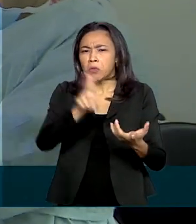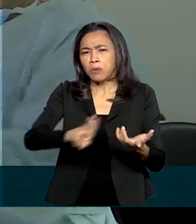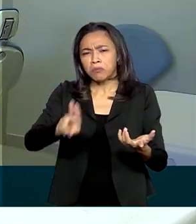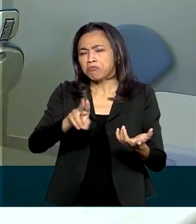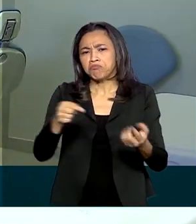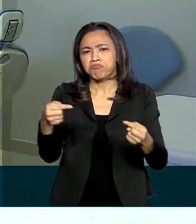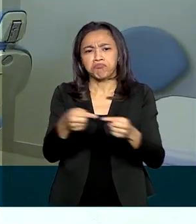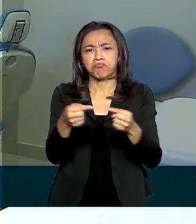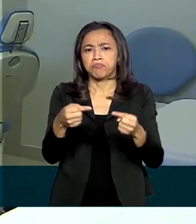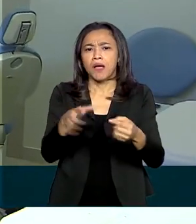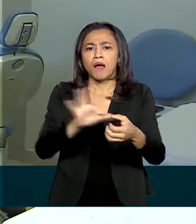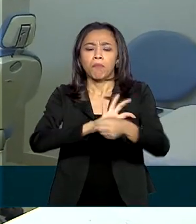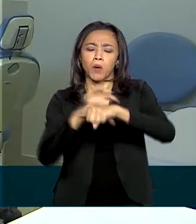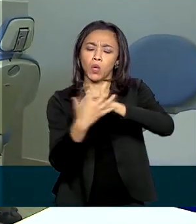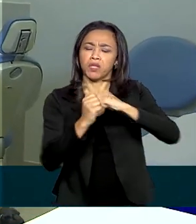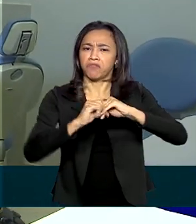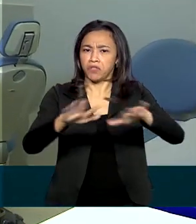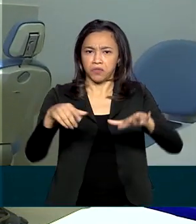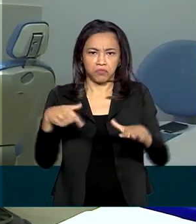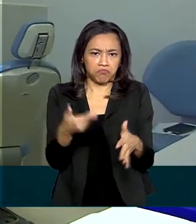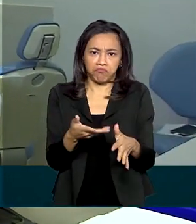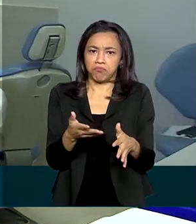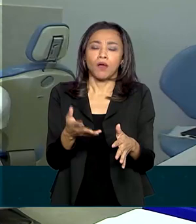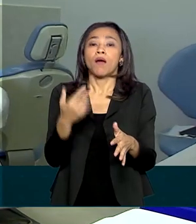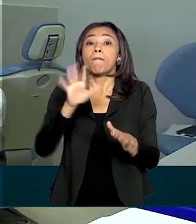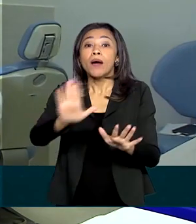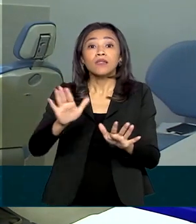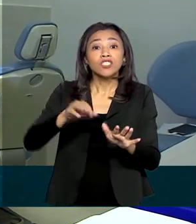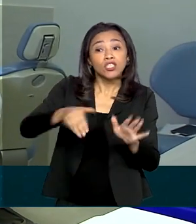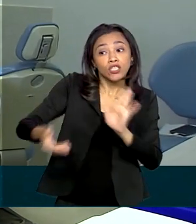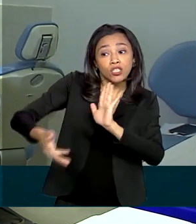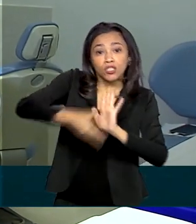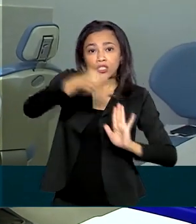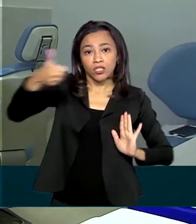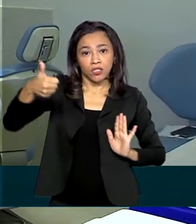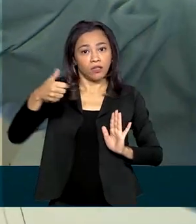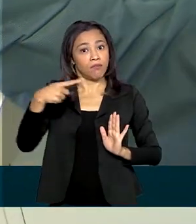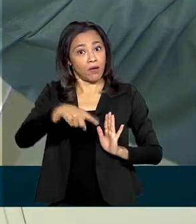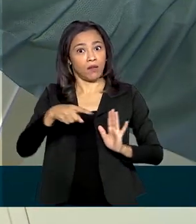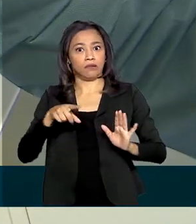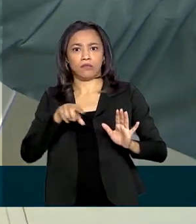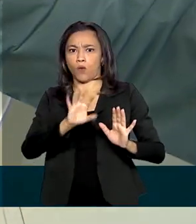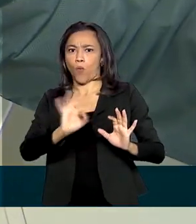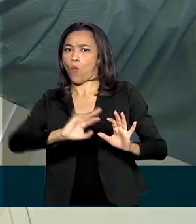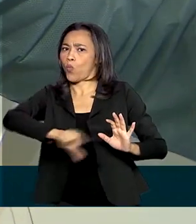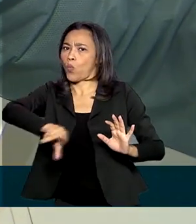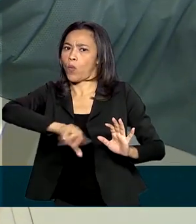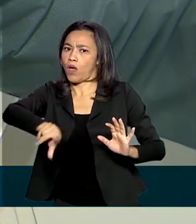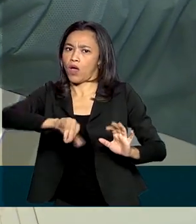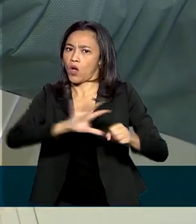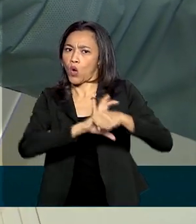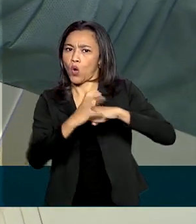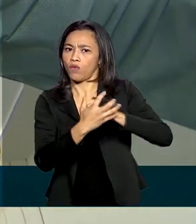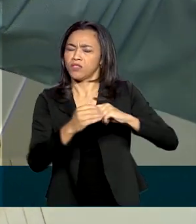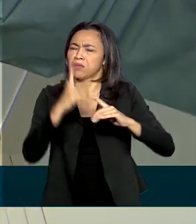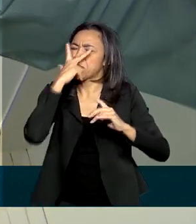mas auxilia os profissionais de saúde na exclusão do diagnóstico para a covid-19, já que os sintomas são parecidos.